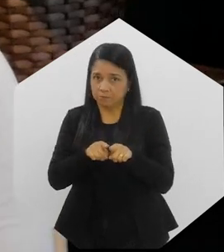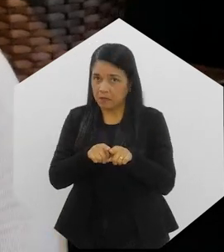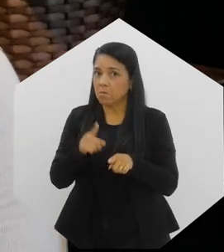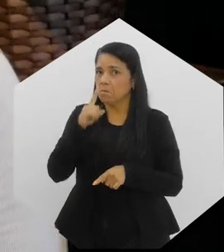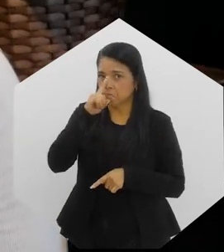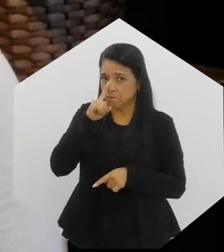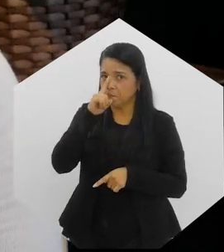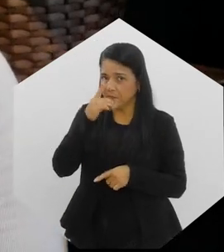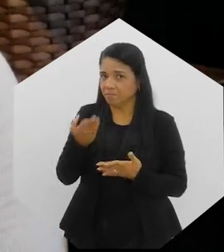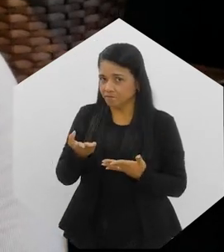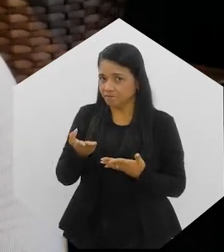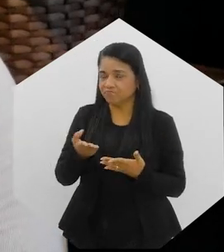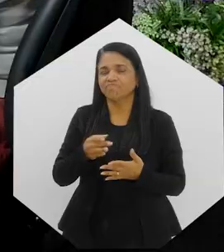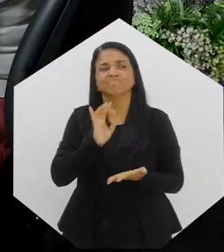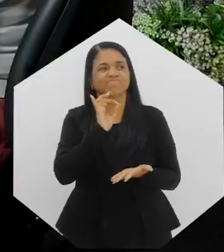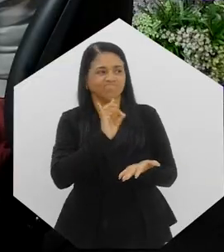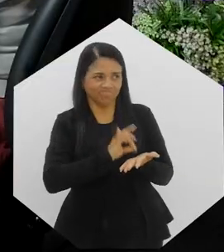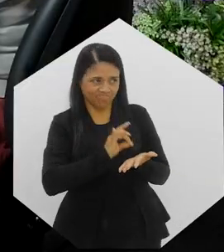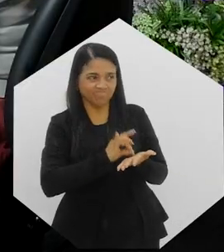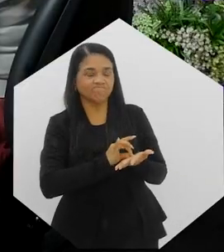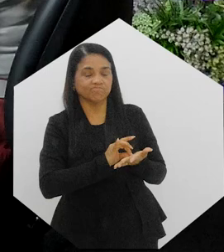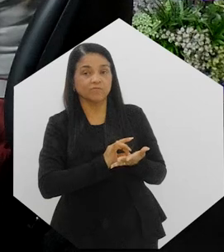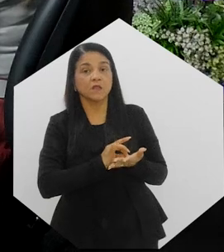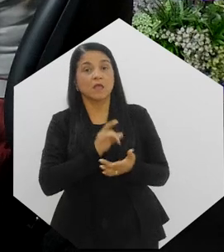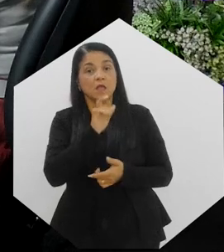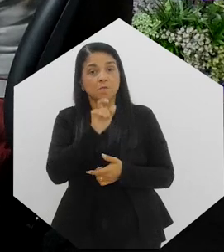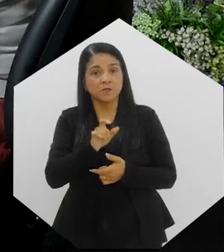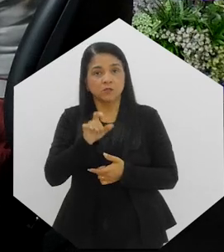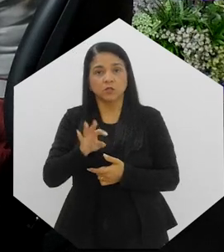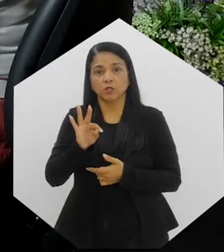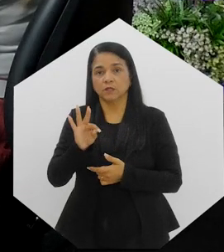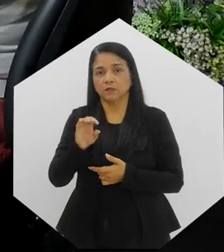Isso também é um risco. Com certeza, o